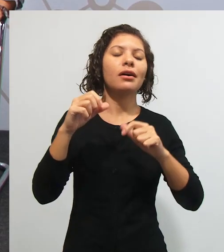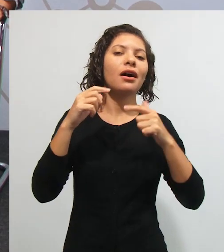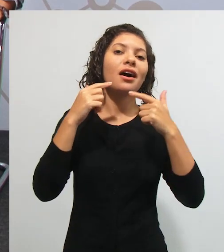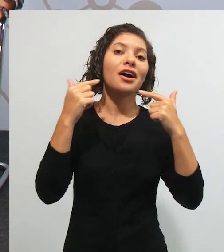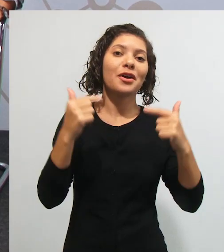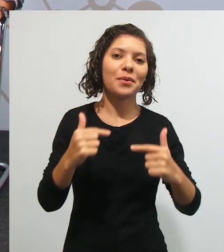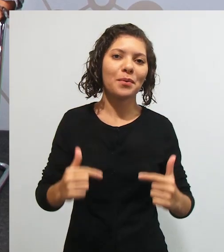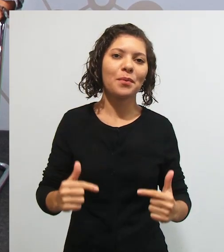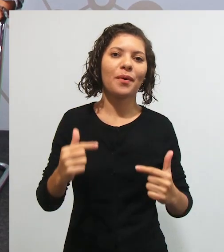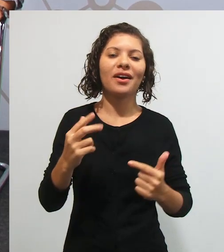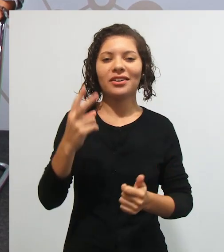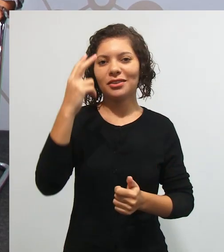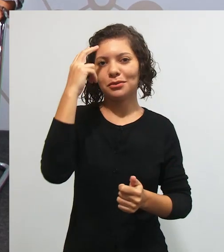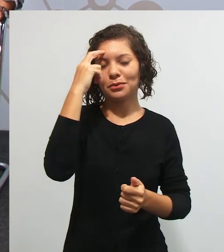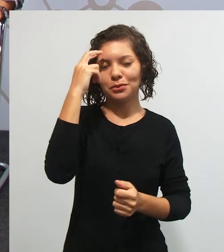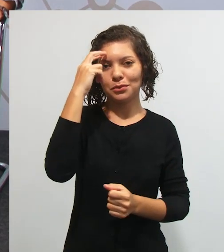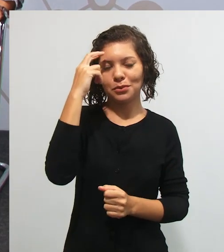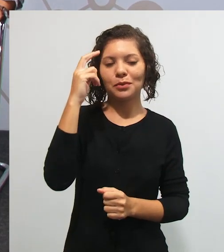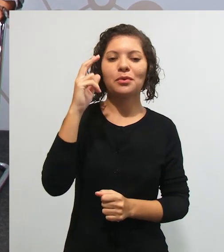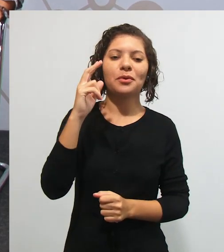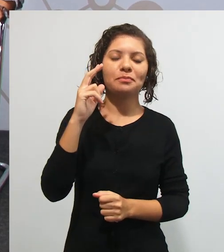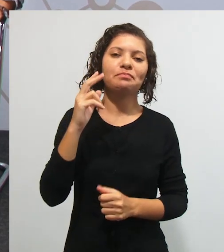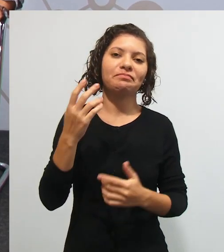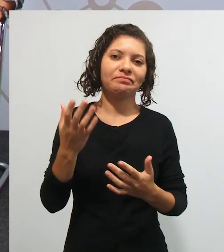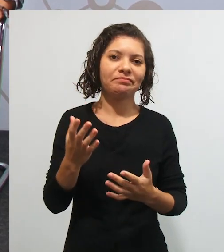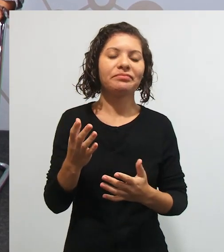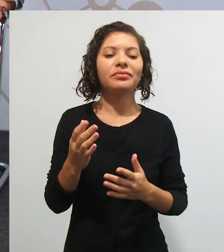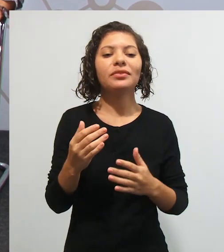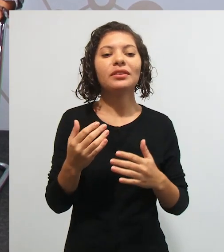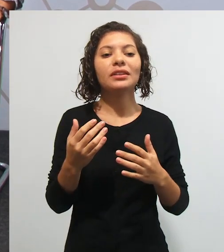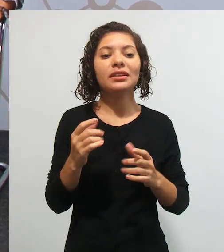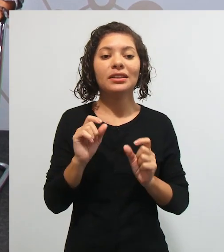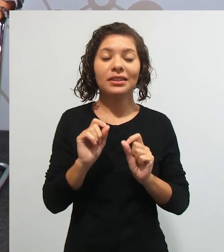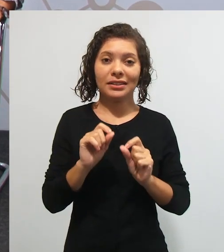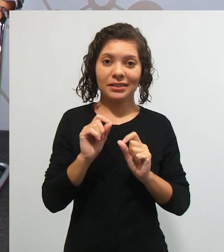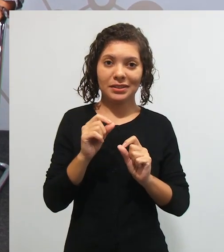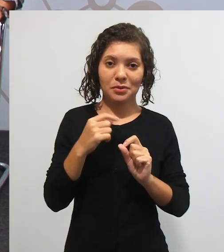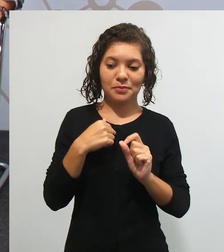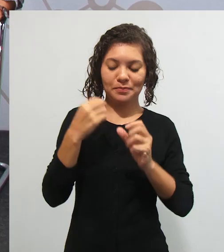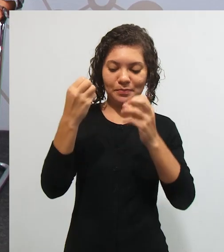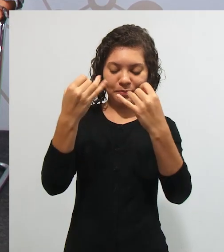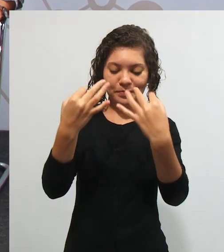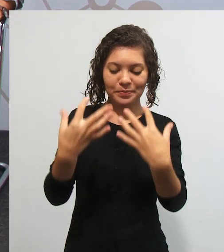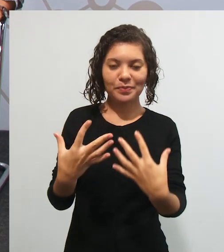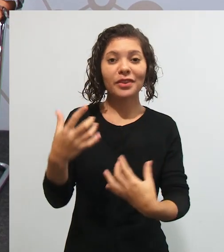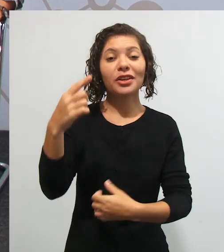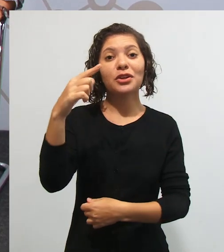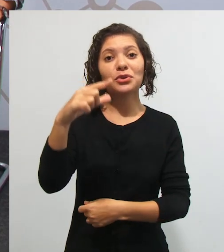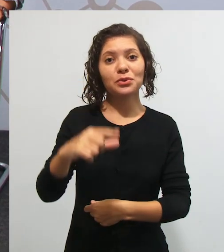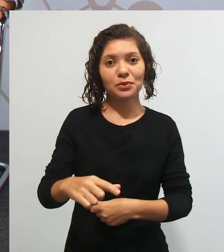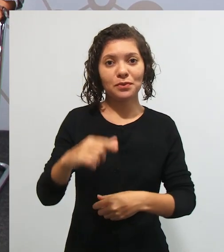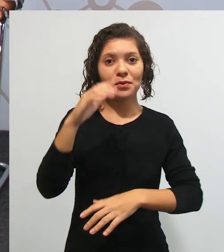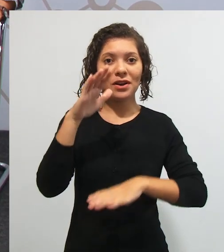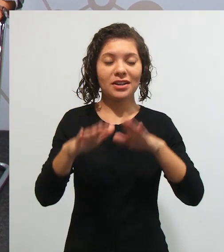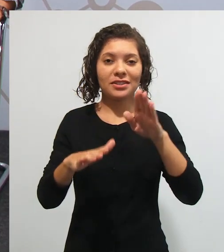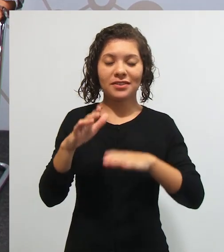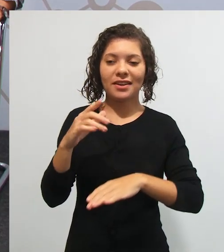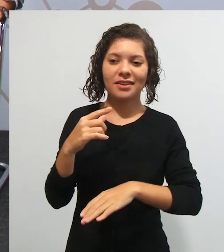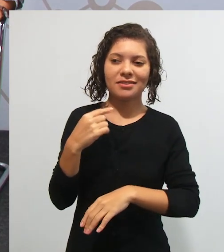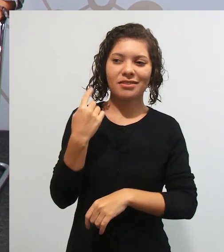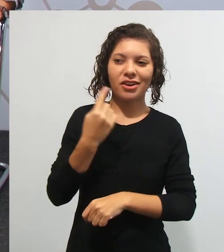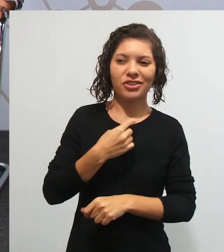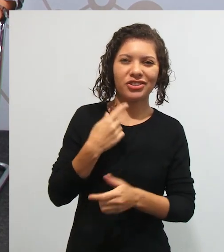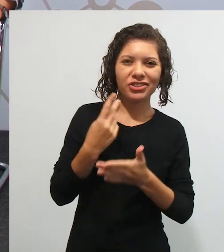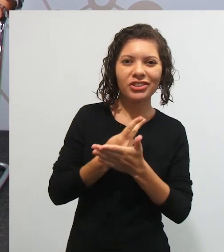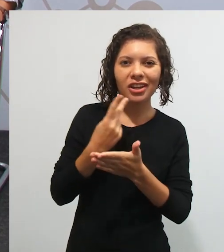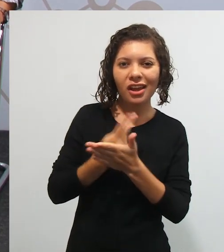cultura já criada, já estabelecida, né? Volto a dizer, muitas vezes nós